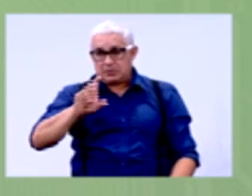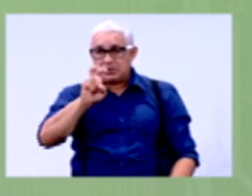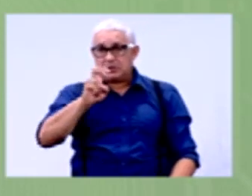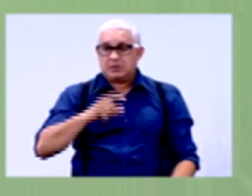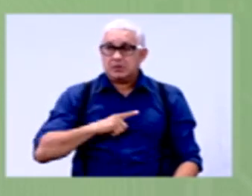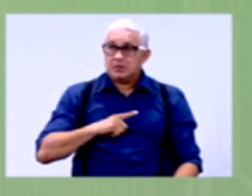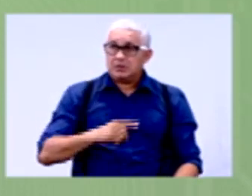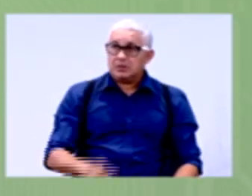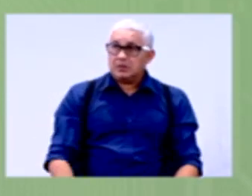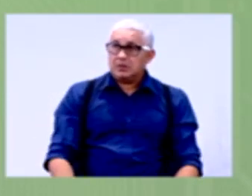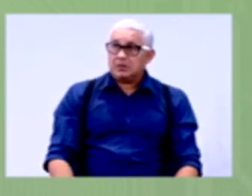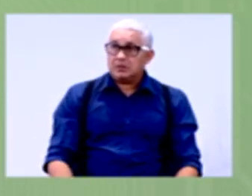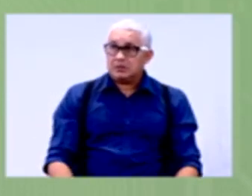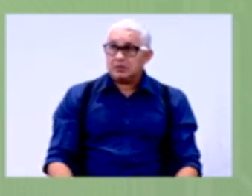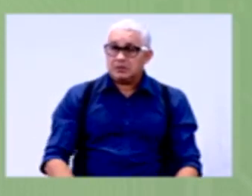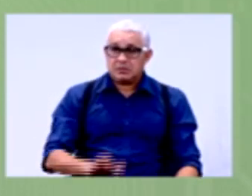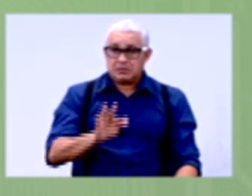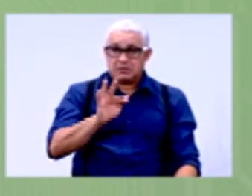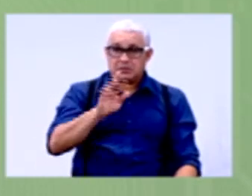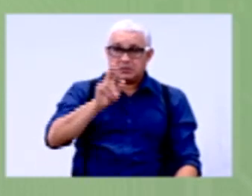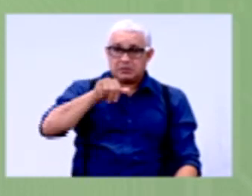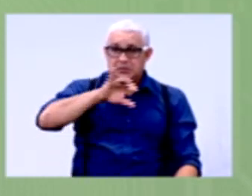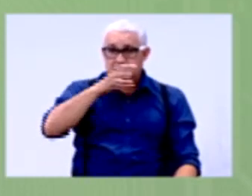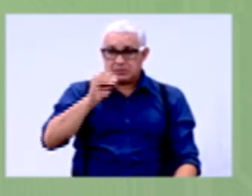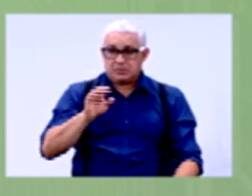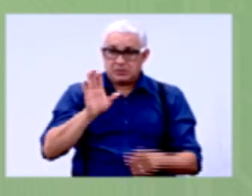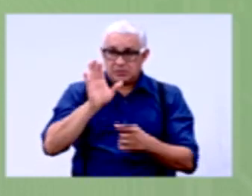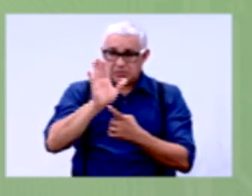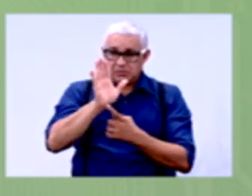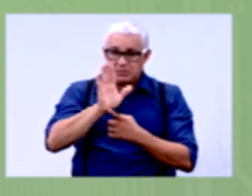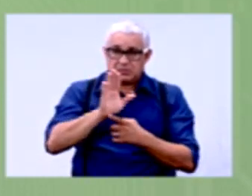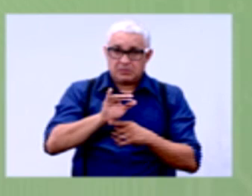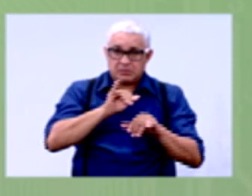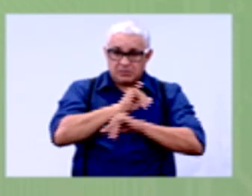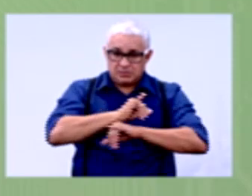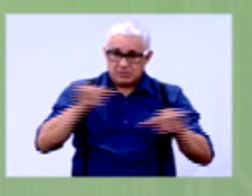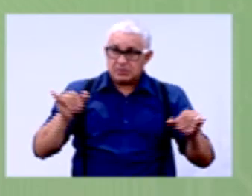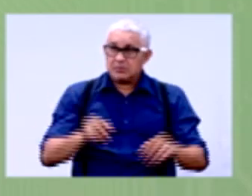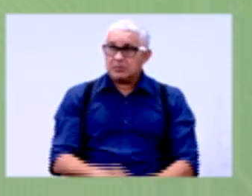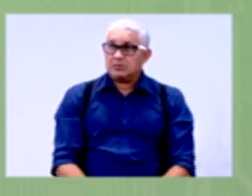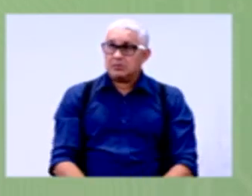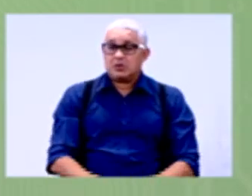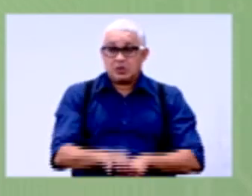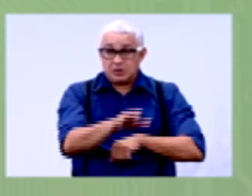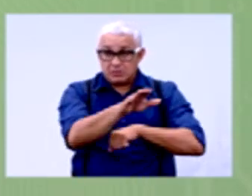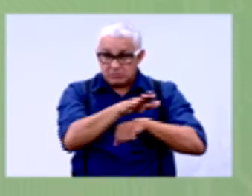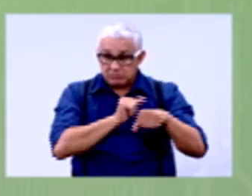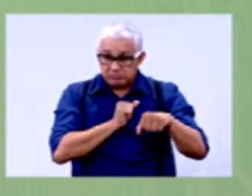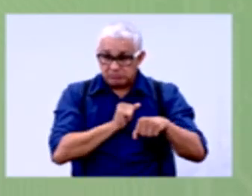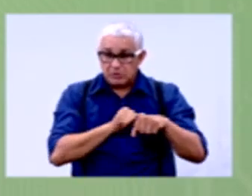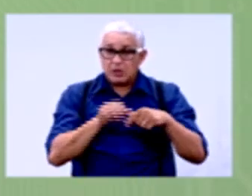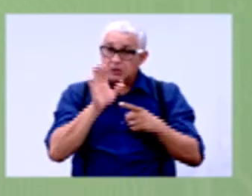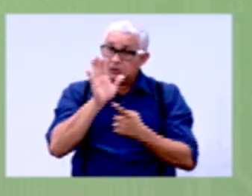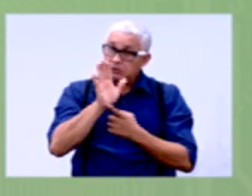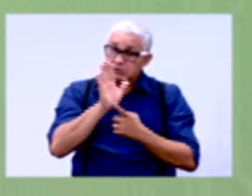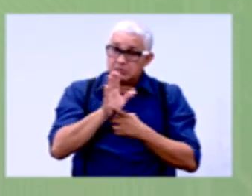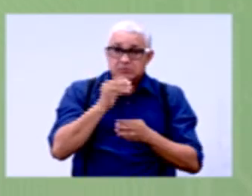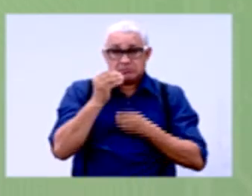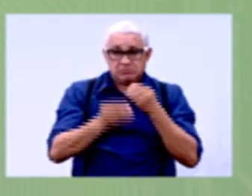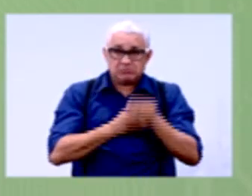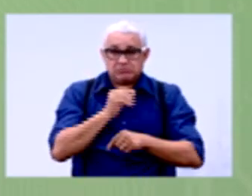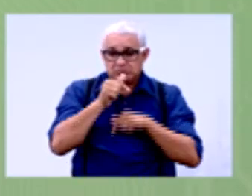Basicamente aqui a gente tem a função exibe informações, né, que essa daqui vai demonstrar como